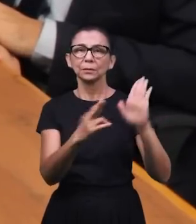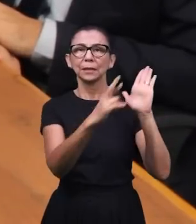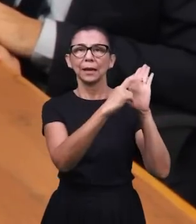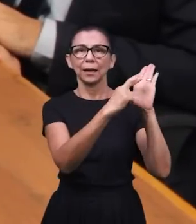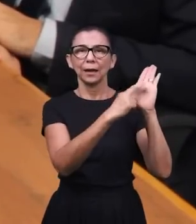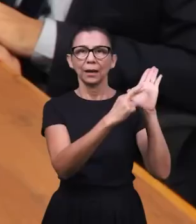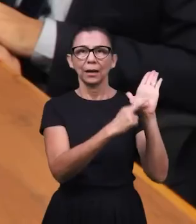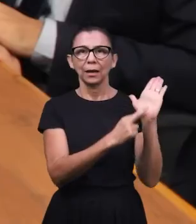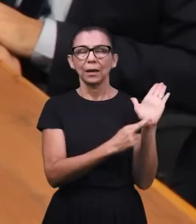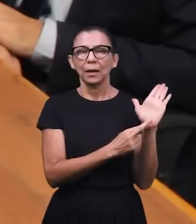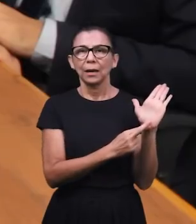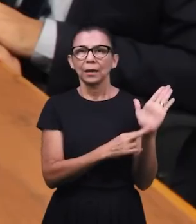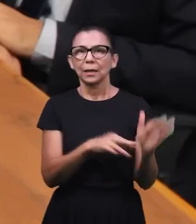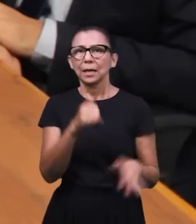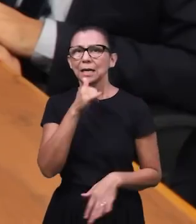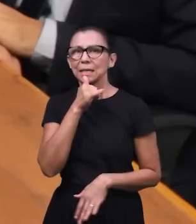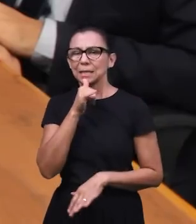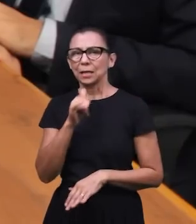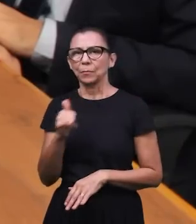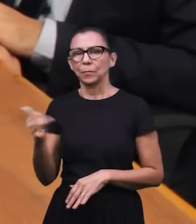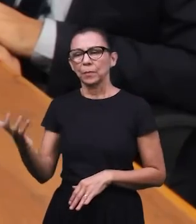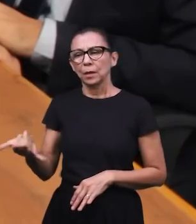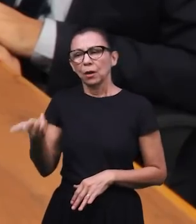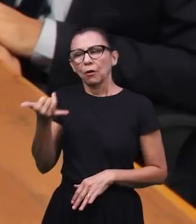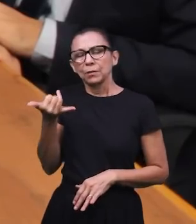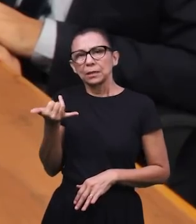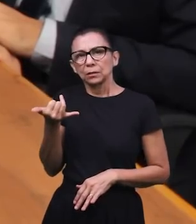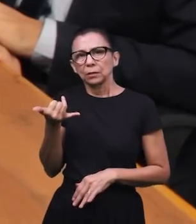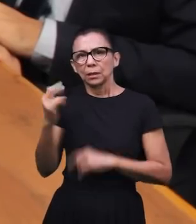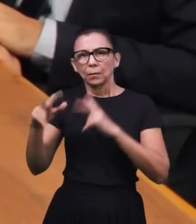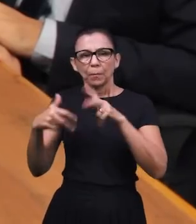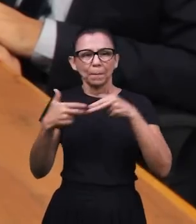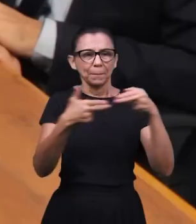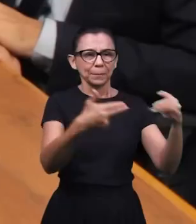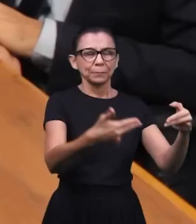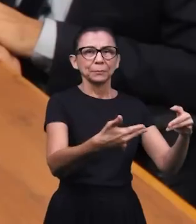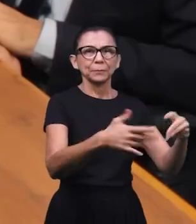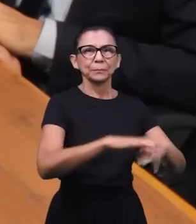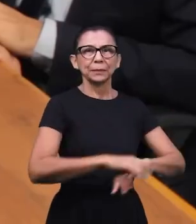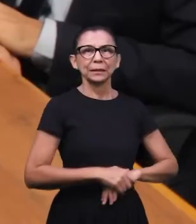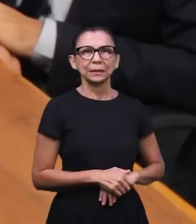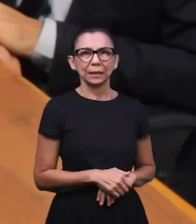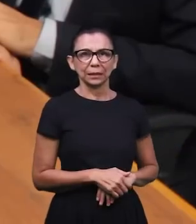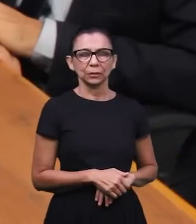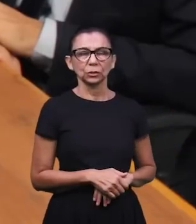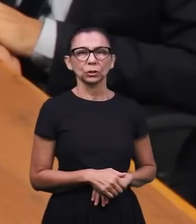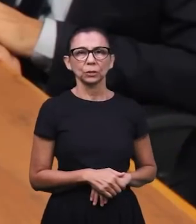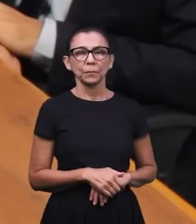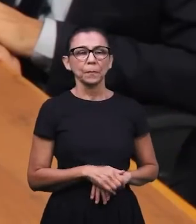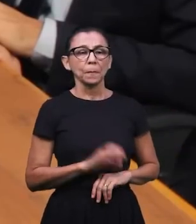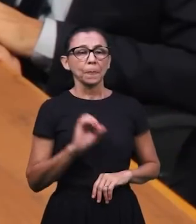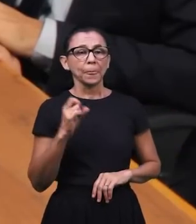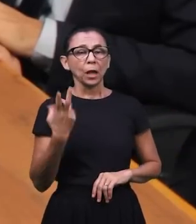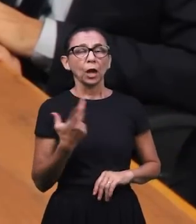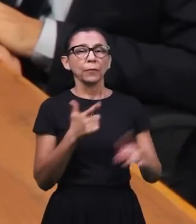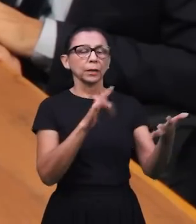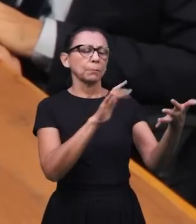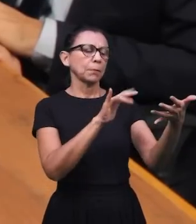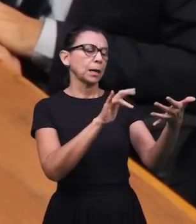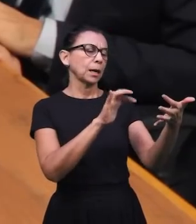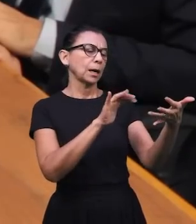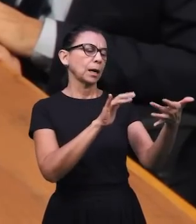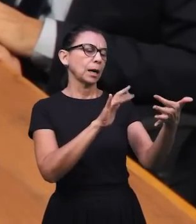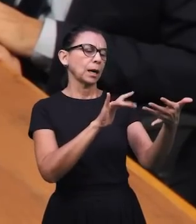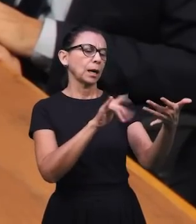Regras, você dá um celular para o seu filho pequeno dando um celular, fica o tempo todo no computador, no estudo, não faz nada. Você tem